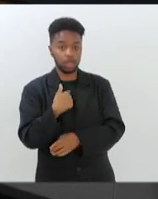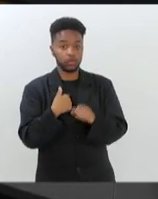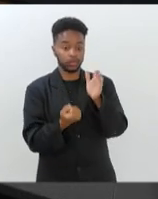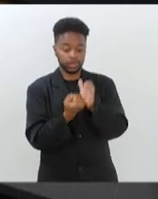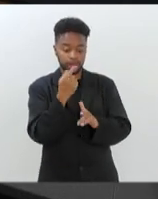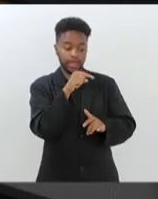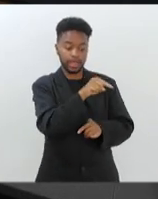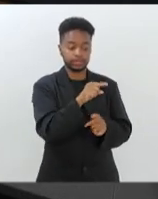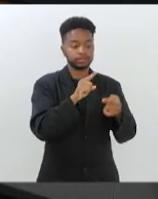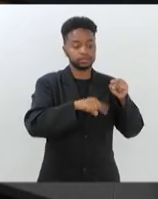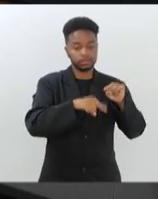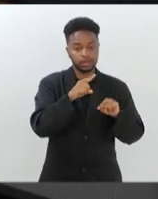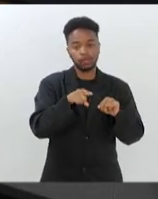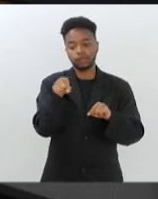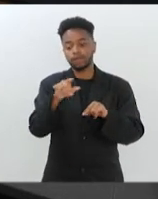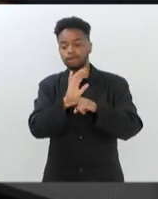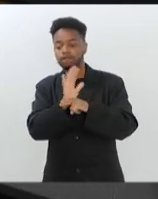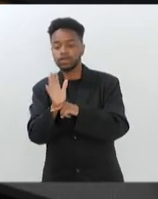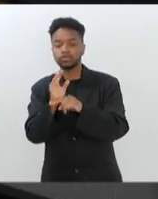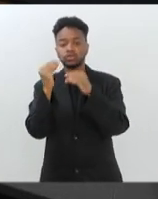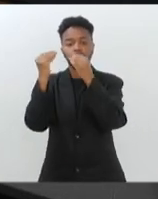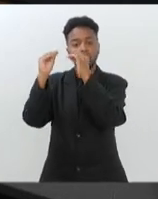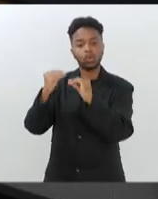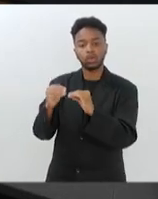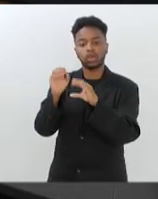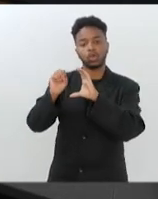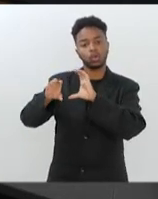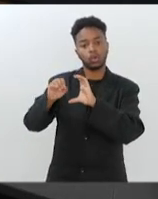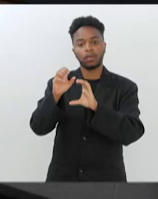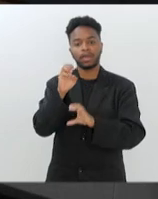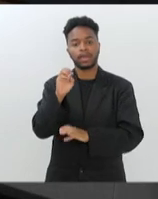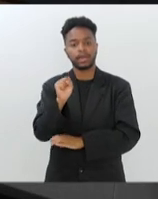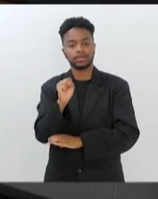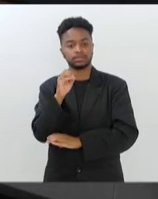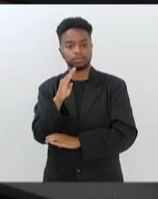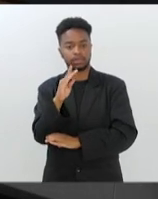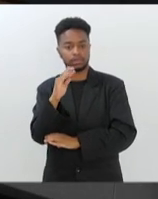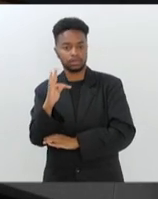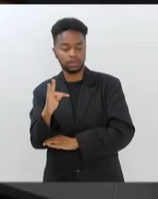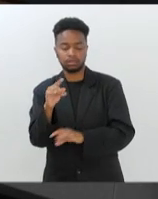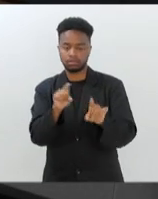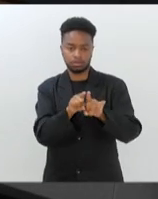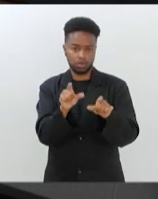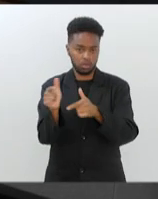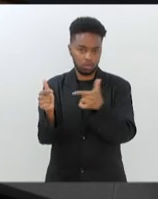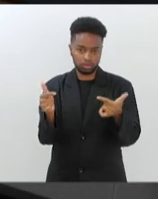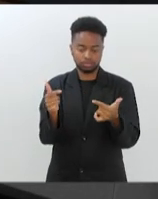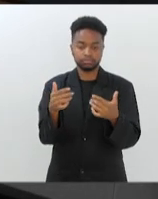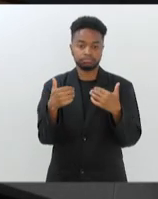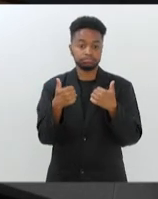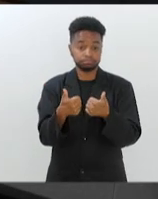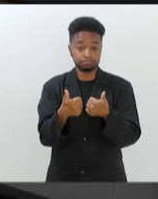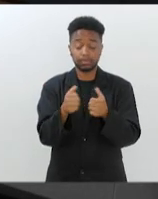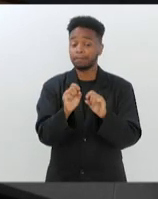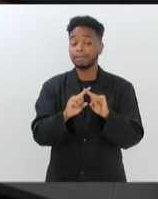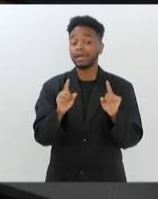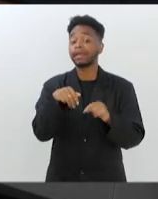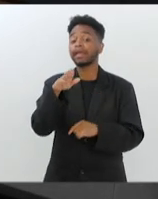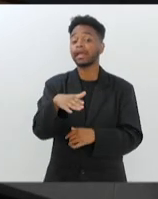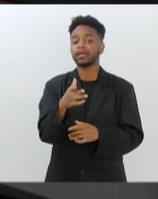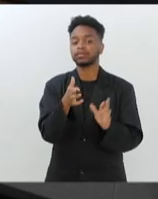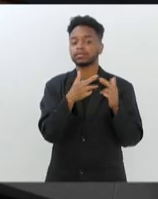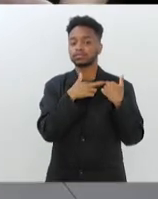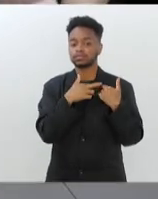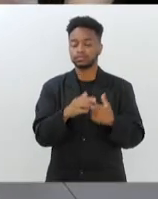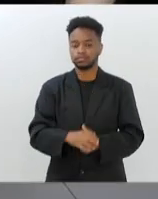peça criei esse vídeo veícu lei na Globo na SBT na Record e tal e aí então ao fim de cada